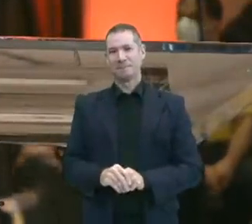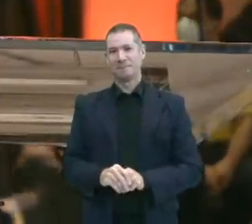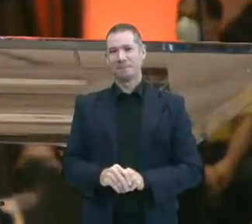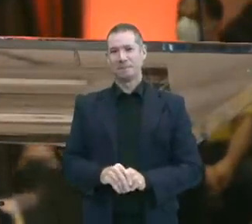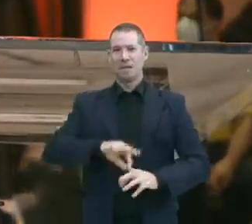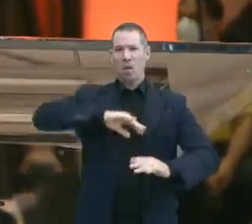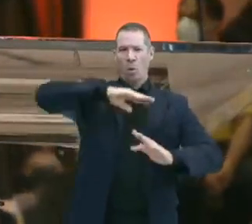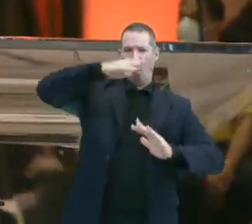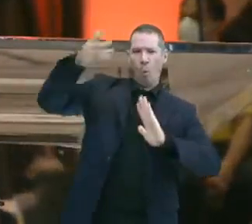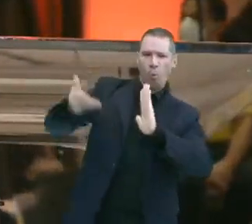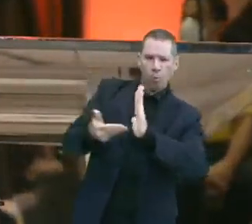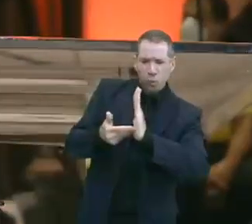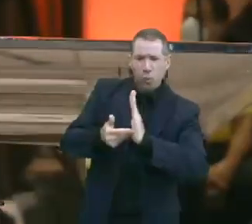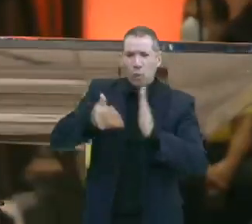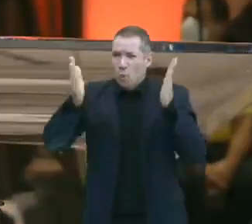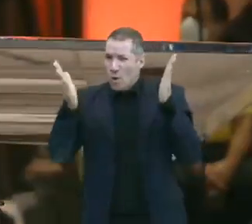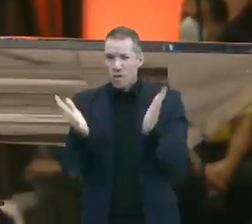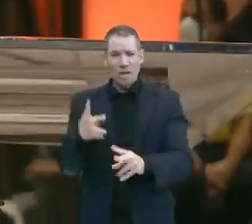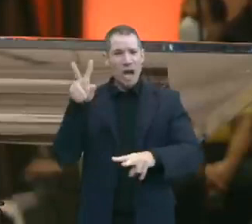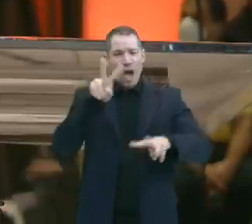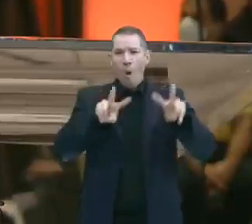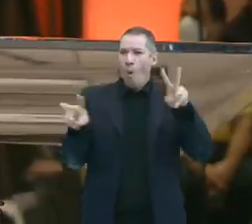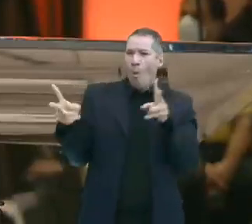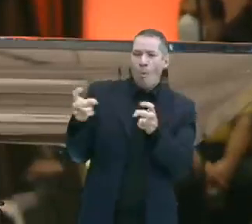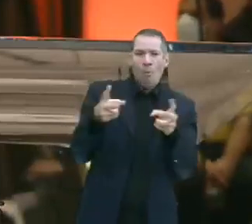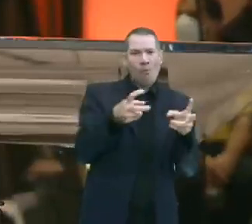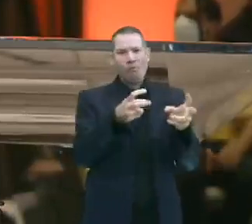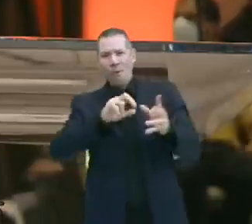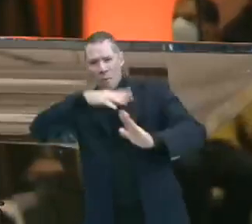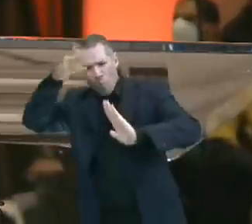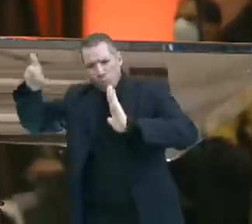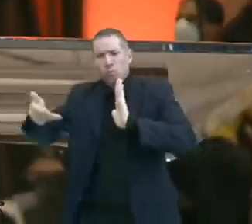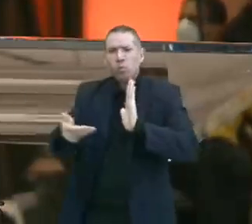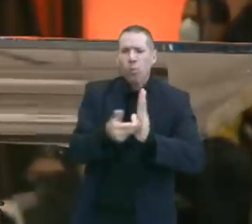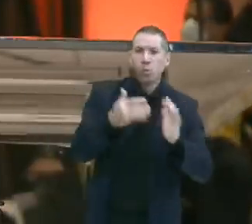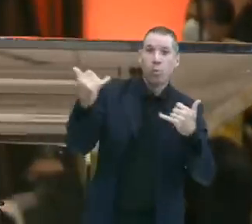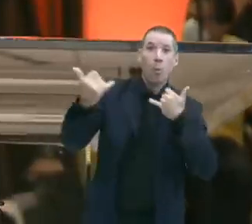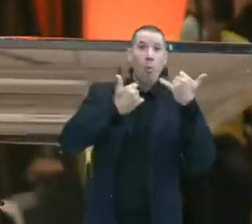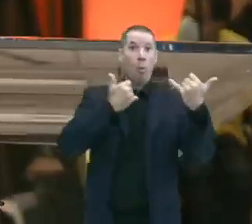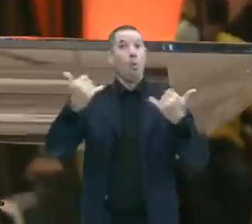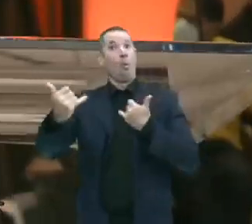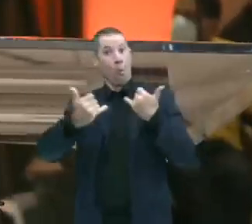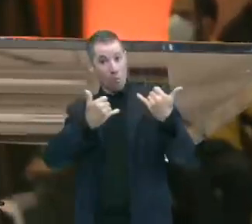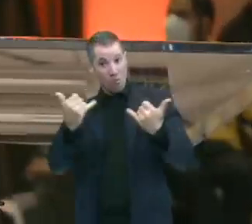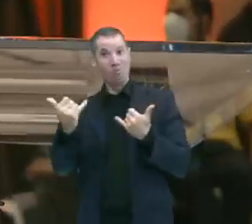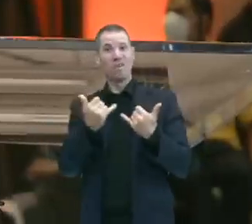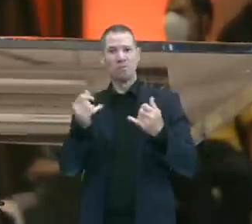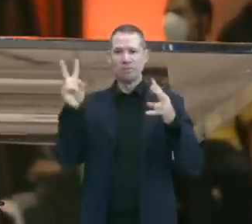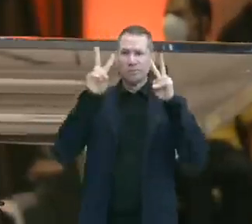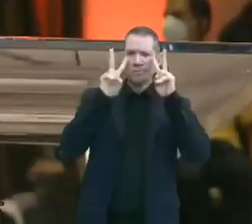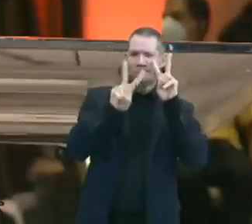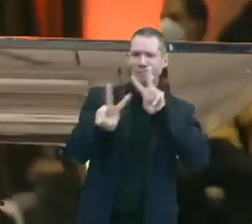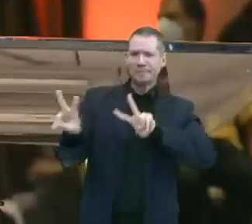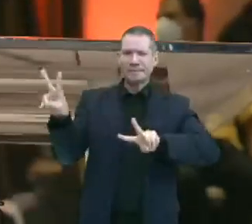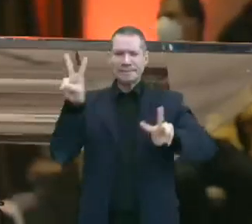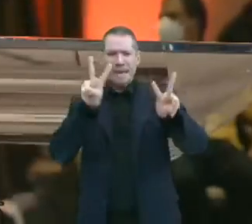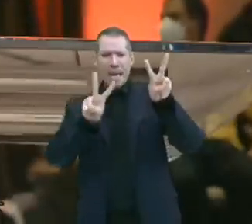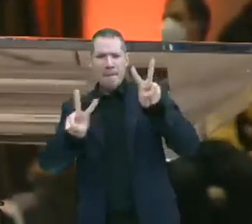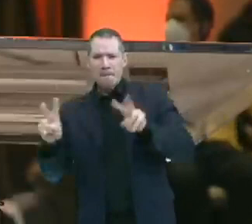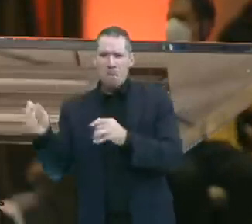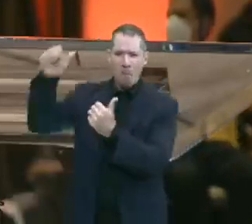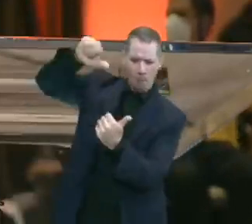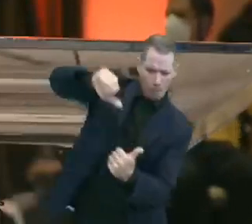Diante de tudo que nós vimos aqui nessa manhã, diante de tudo que nós ouvimos, os testemunhos, nós vimos